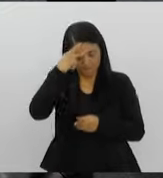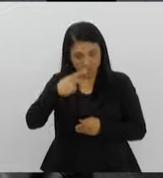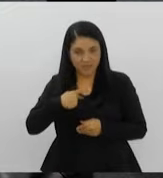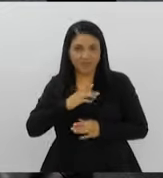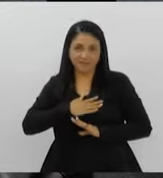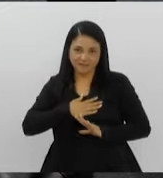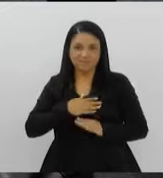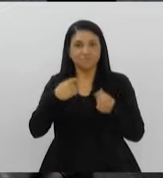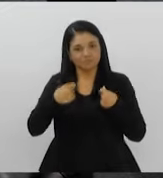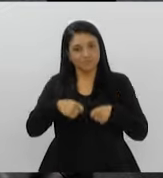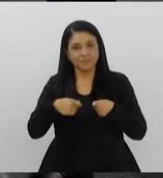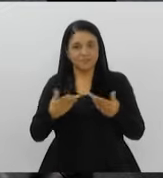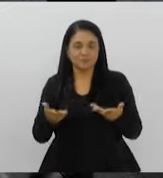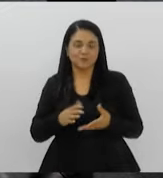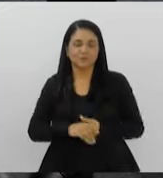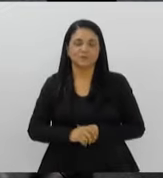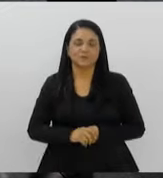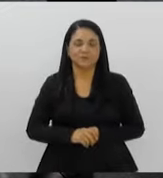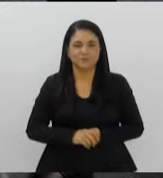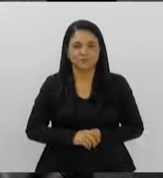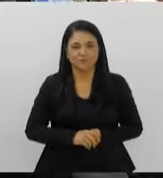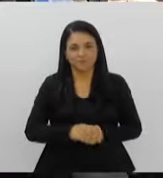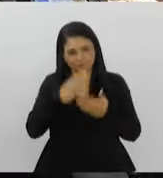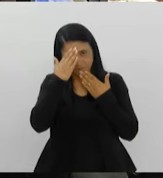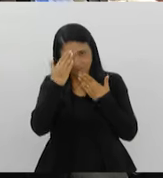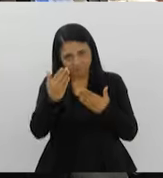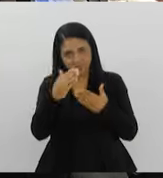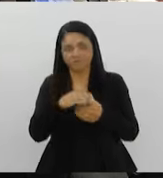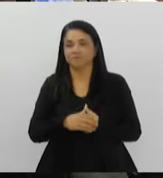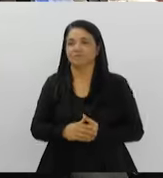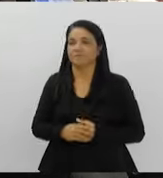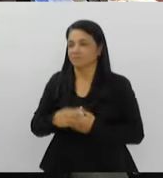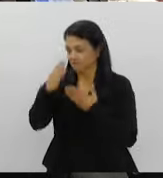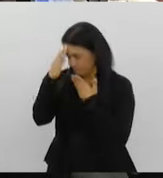obrigatoriamente, porque preciso votar. Vencer. Muito obrigada. Muito obrigado.